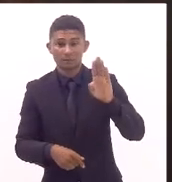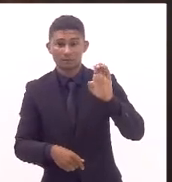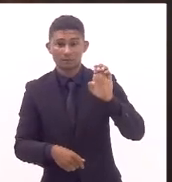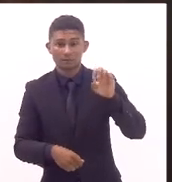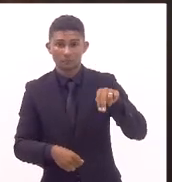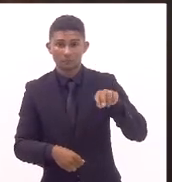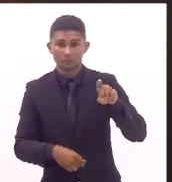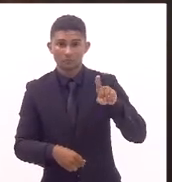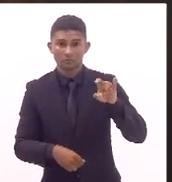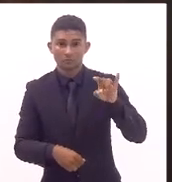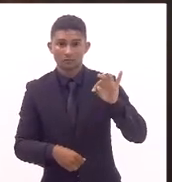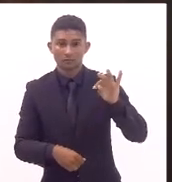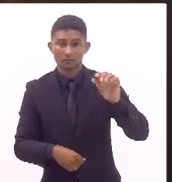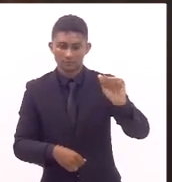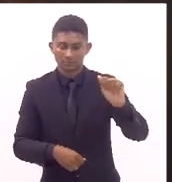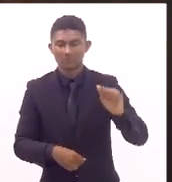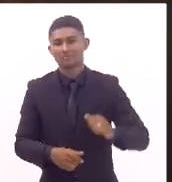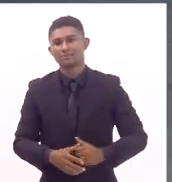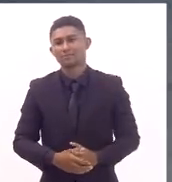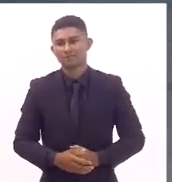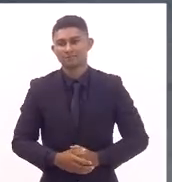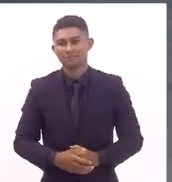E aí